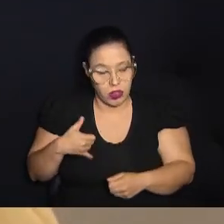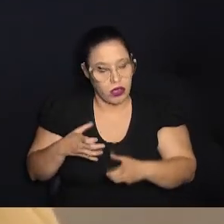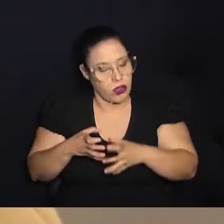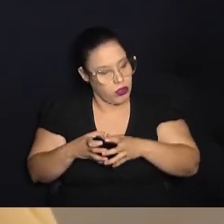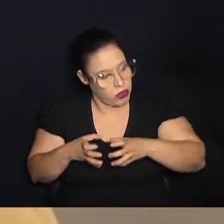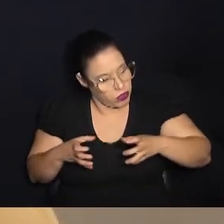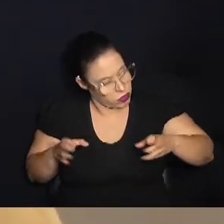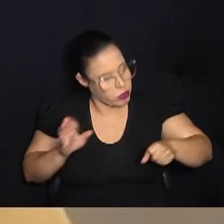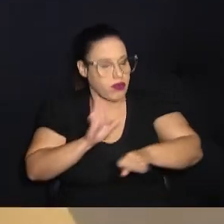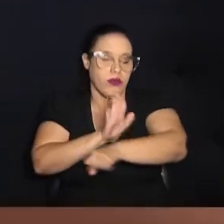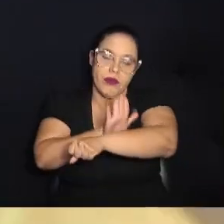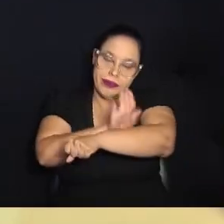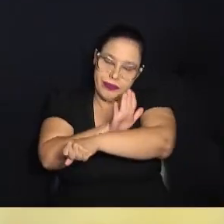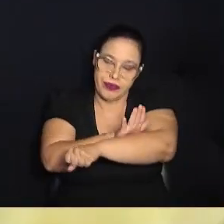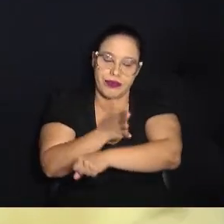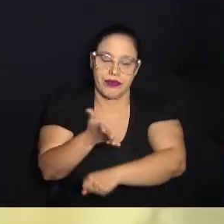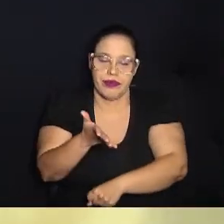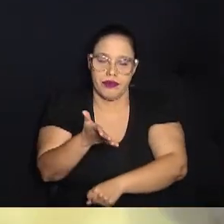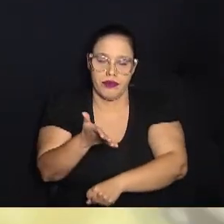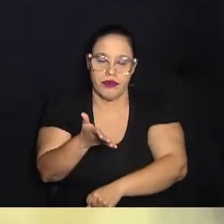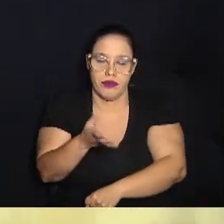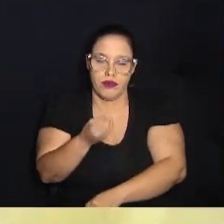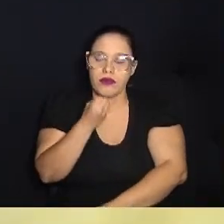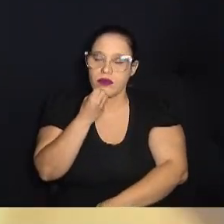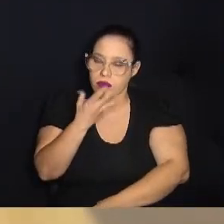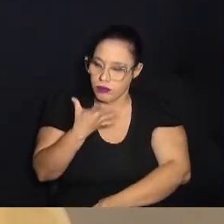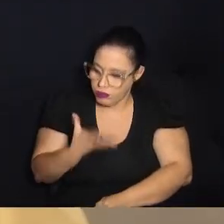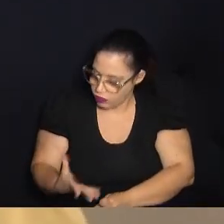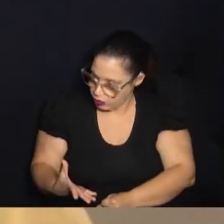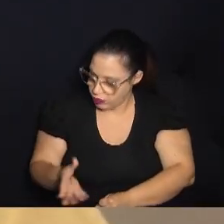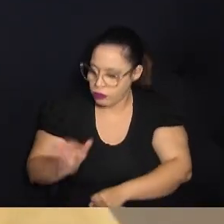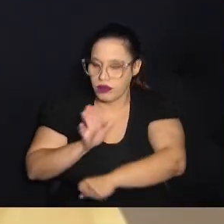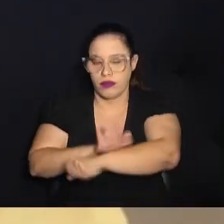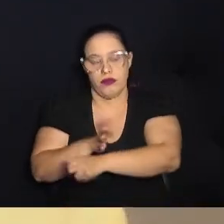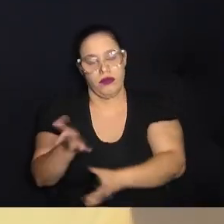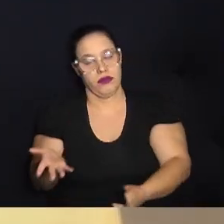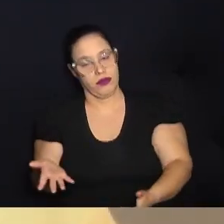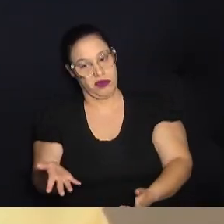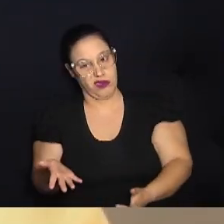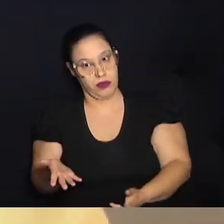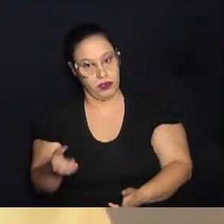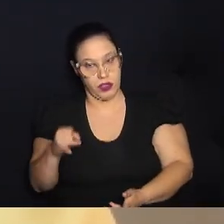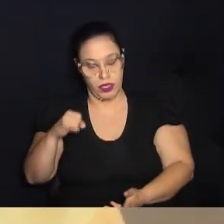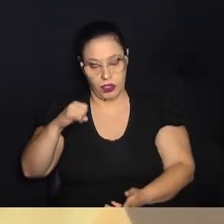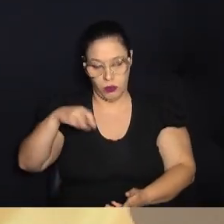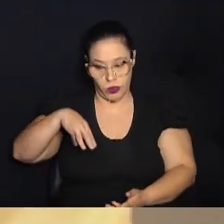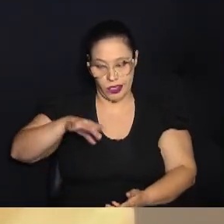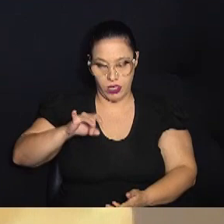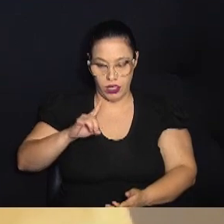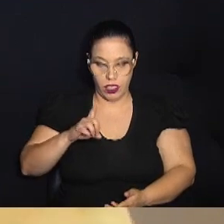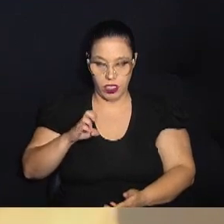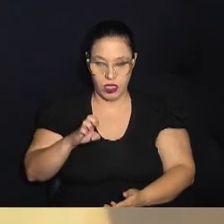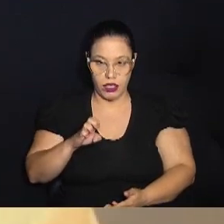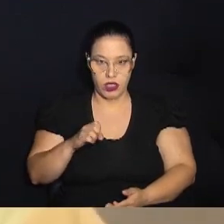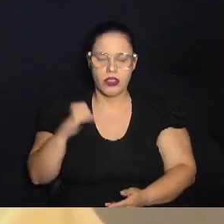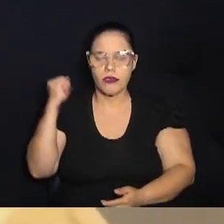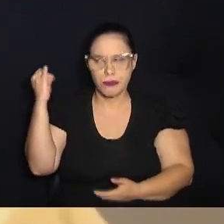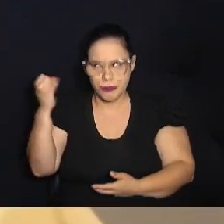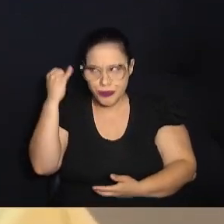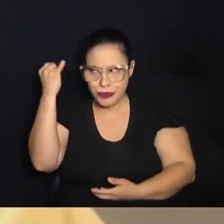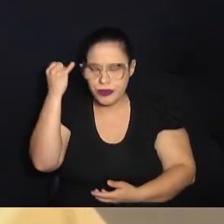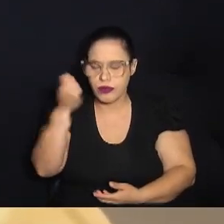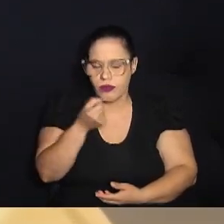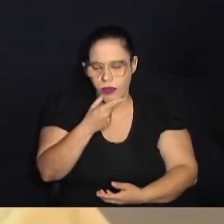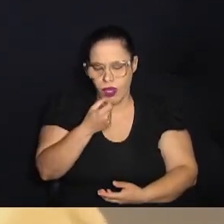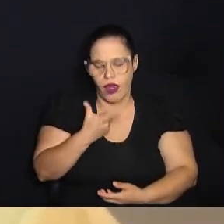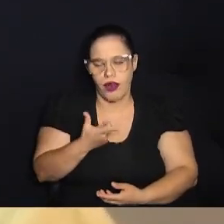gente ajude, que a gente seja eficaz na ajuda dessa imunidade. Eu acho isso muito importante,